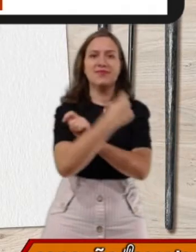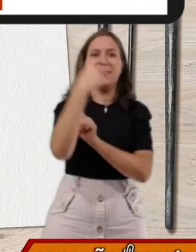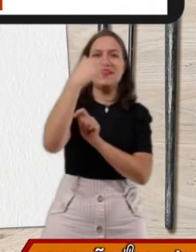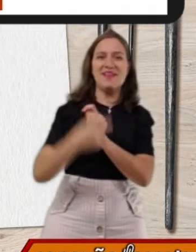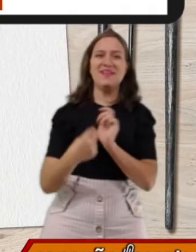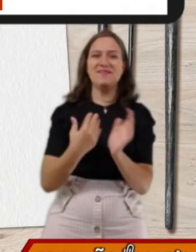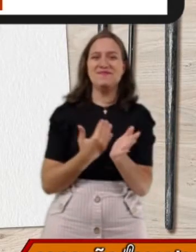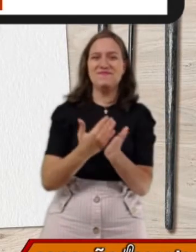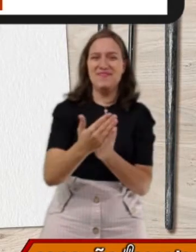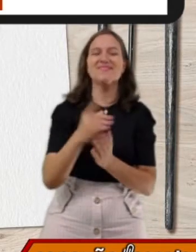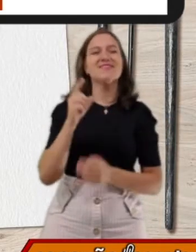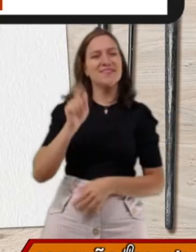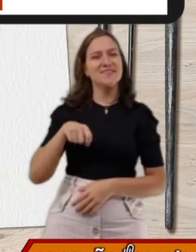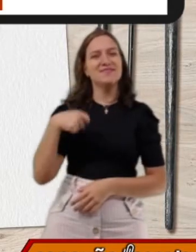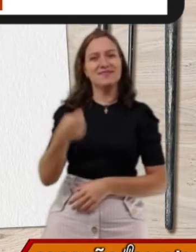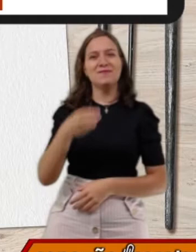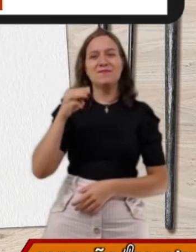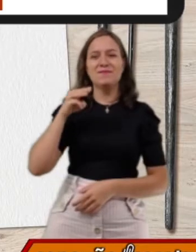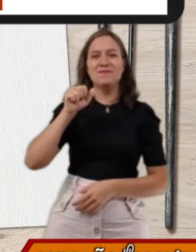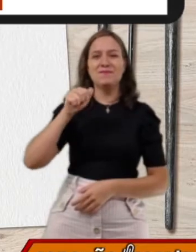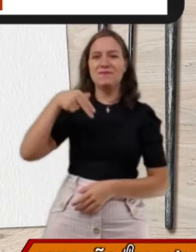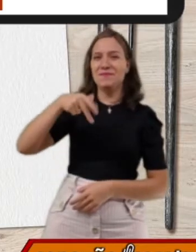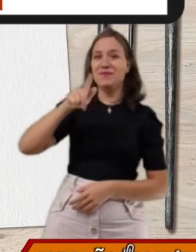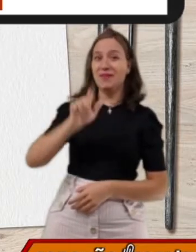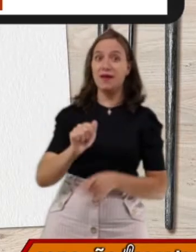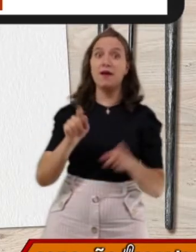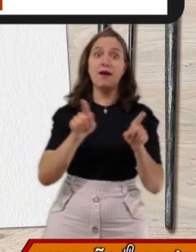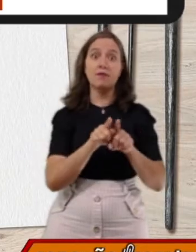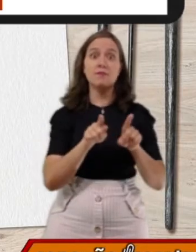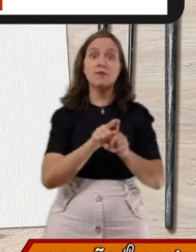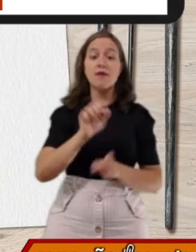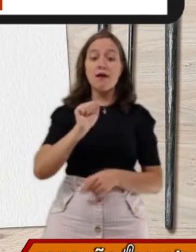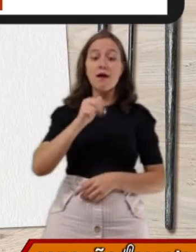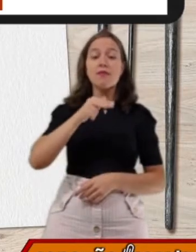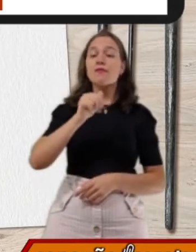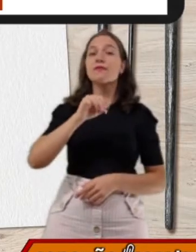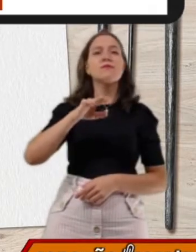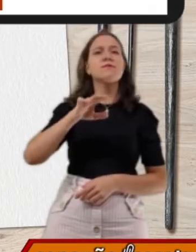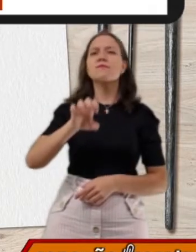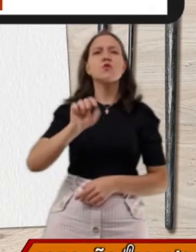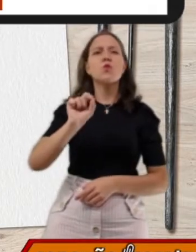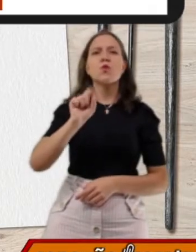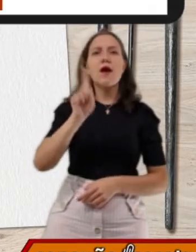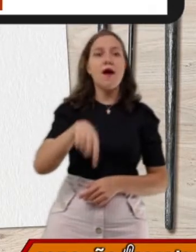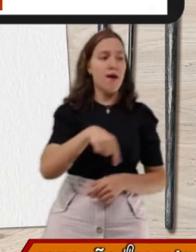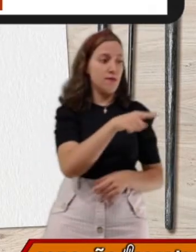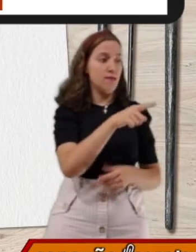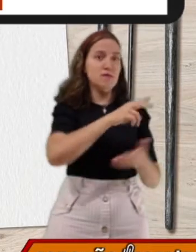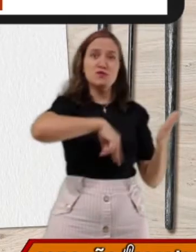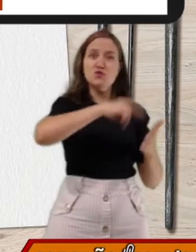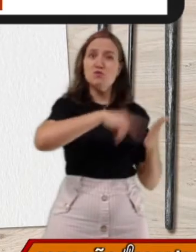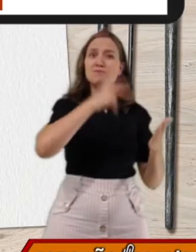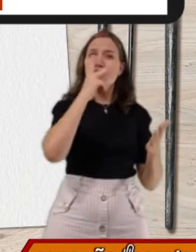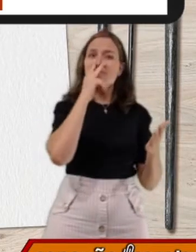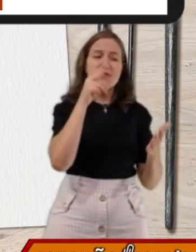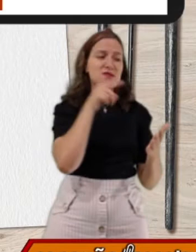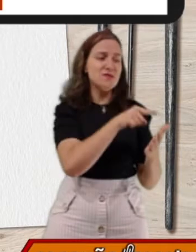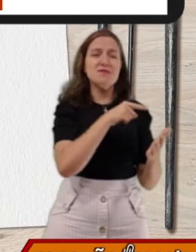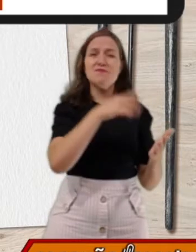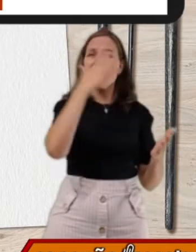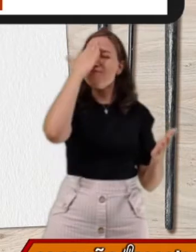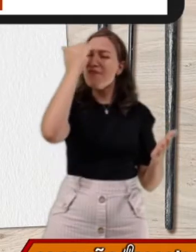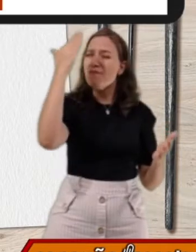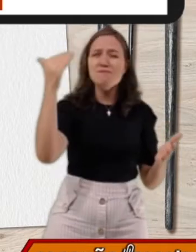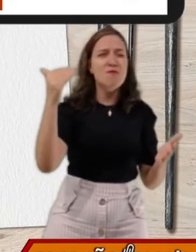esse é o nosso mangá eo anime é animação são os mangás que ficaram tão famosos mas que